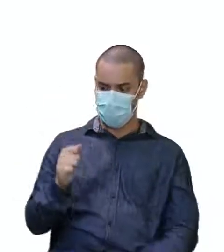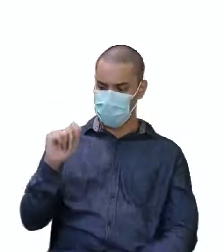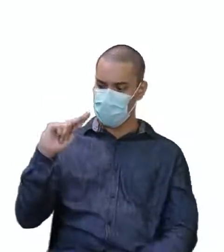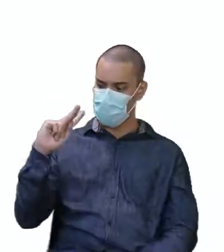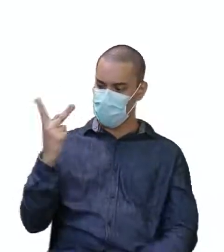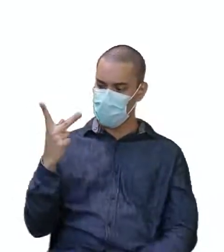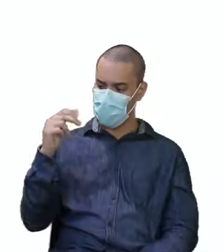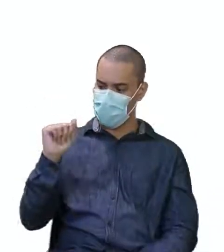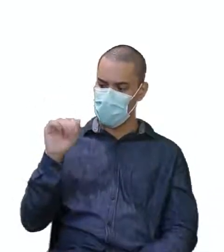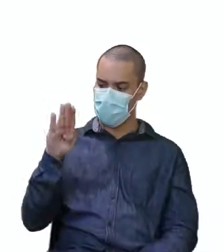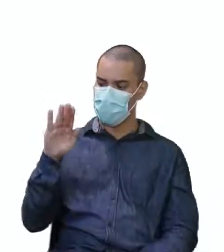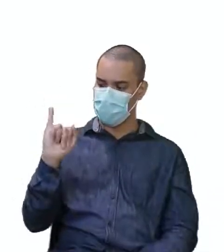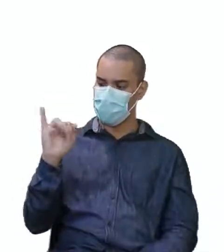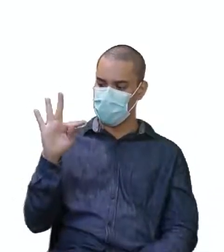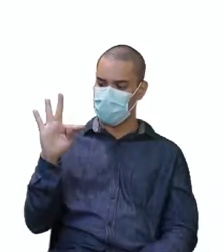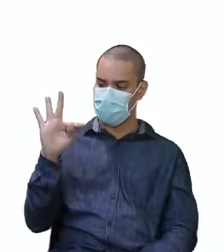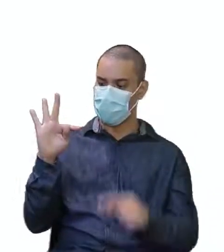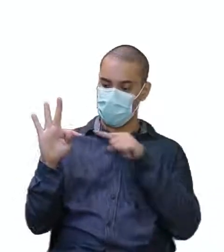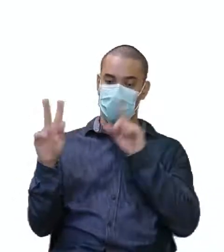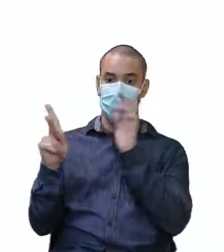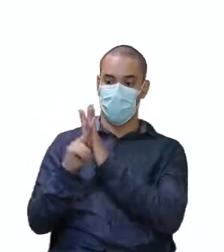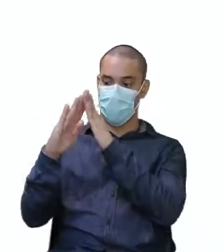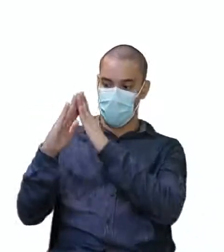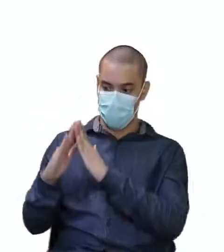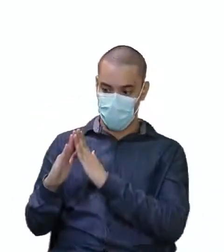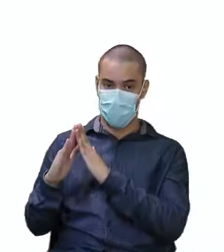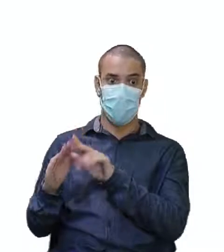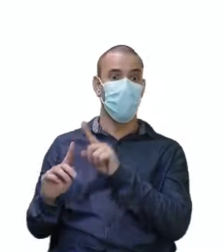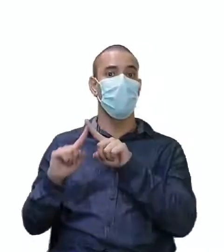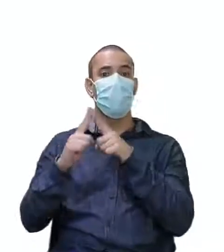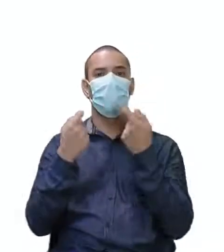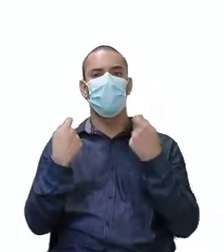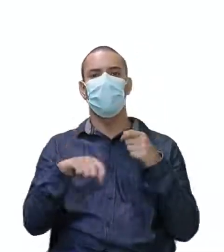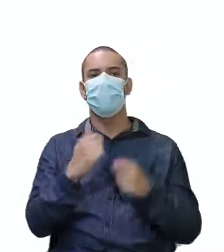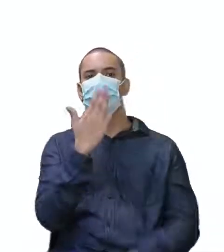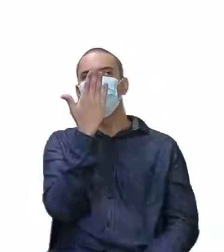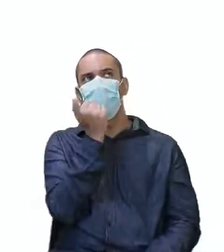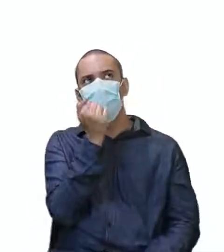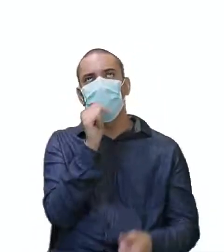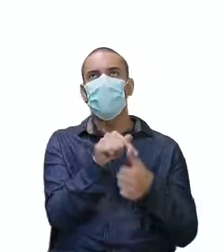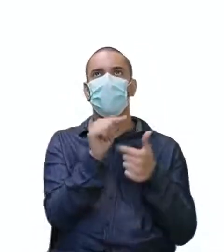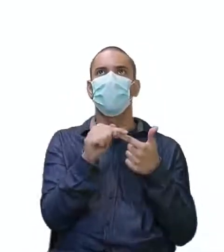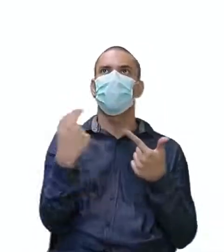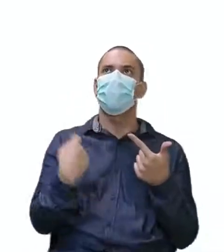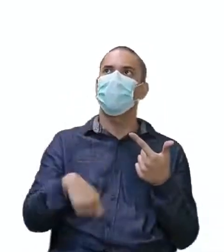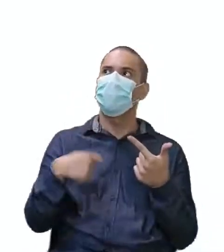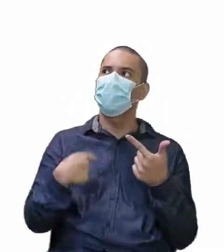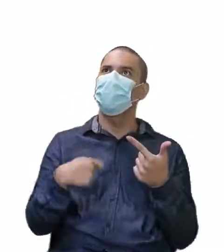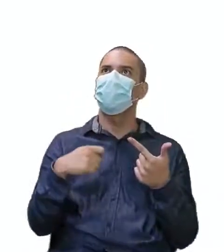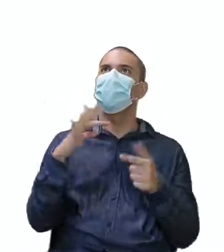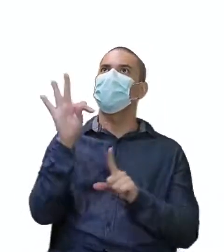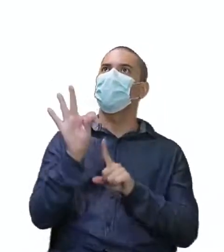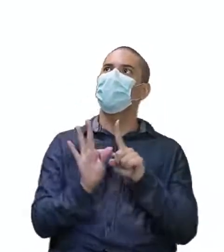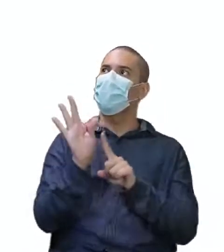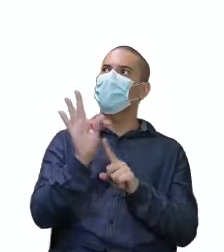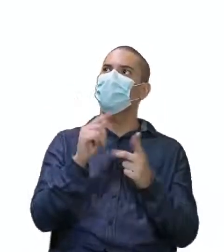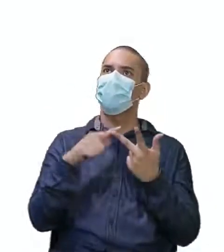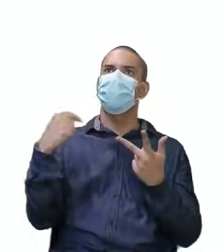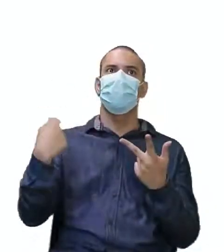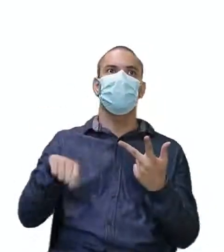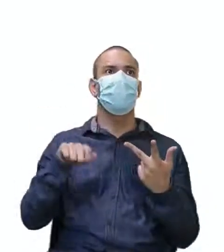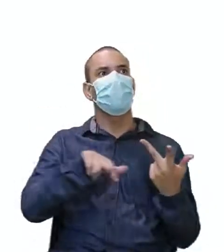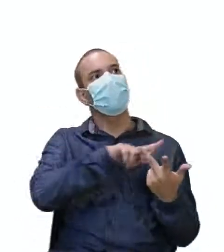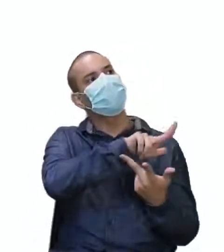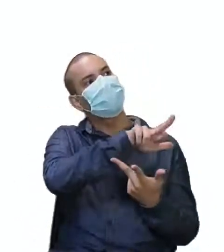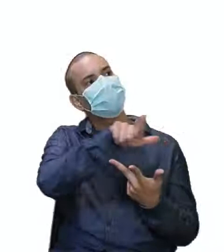ter condições climáticas, de alimentação, né, e proteção para ele, basicamente. Tá bom? Ou seja, a vida